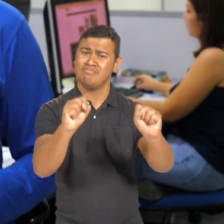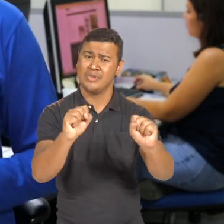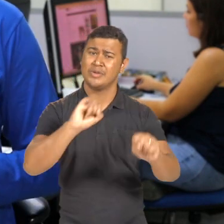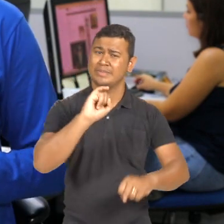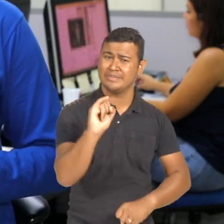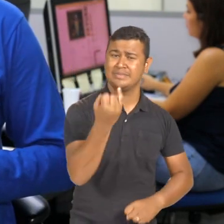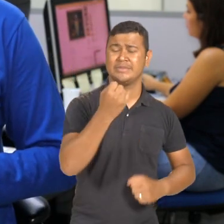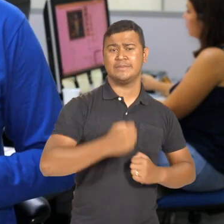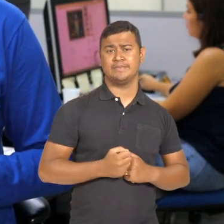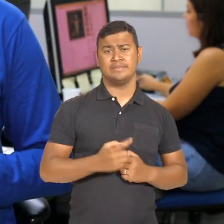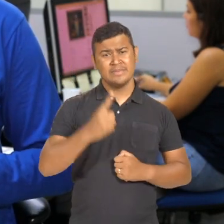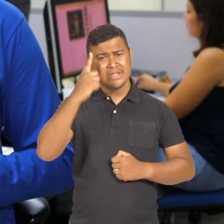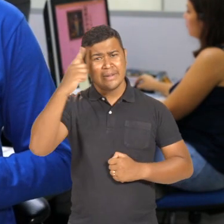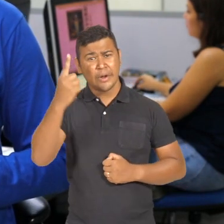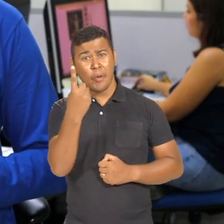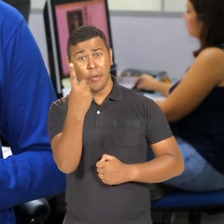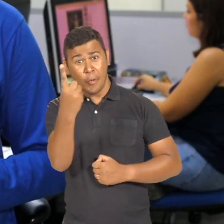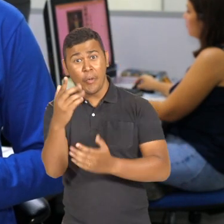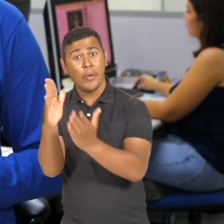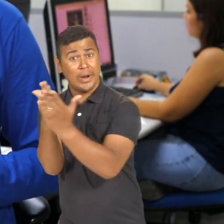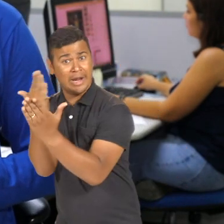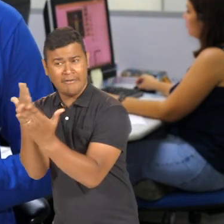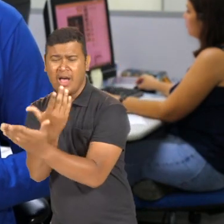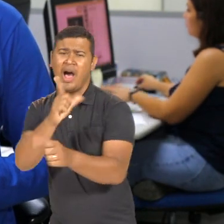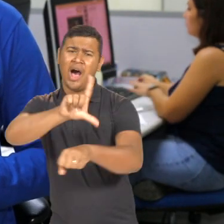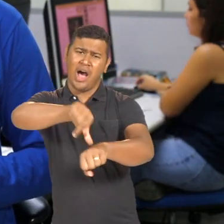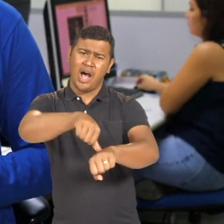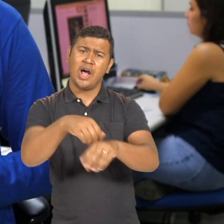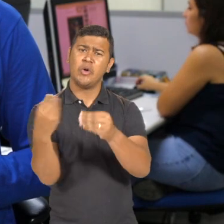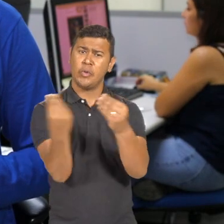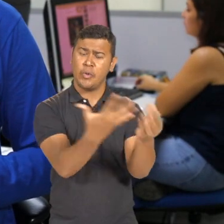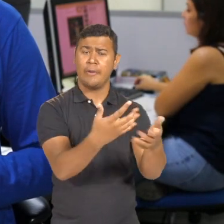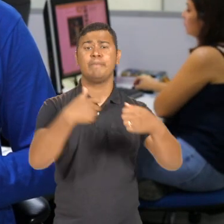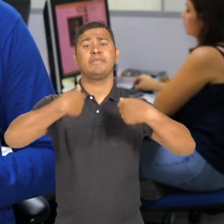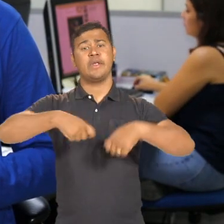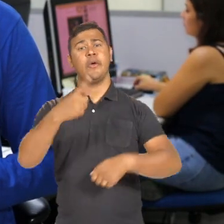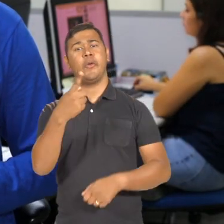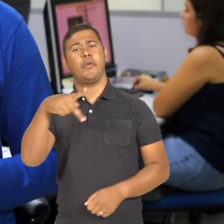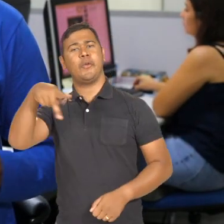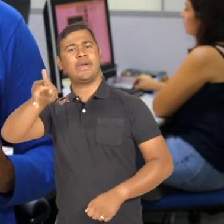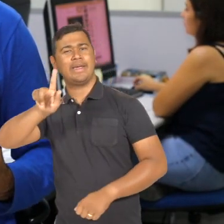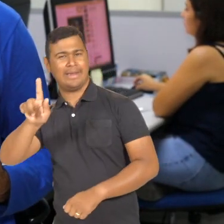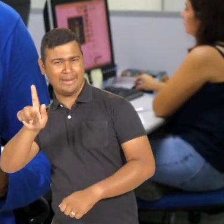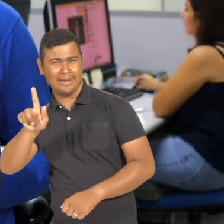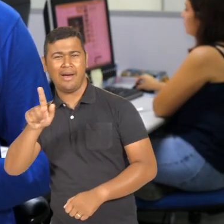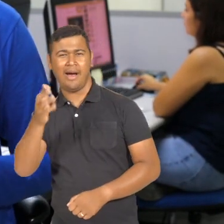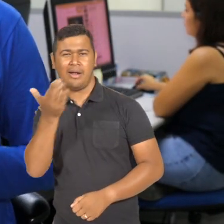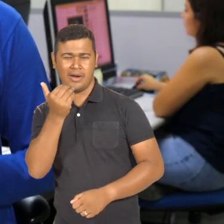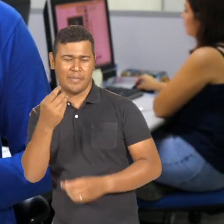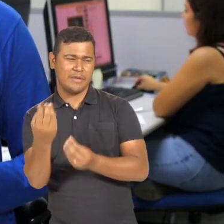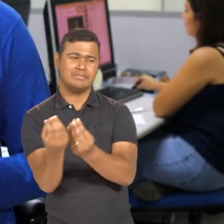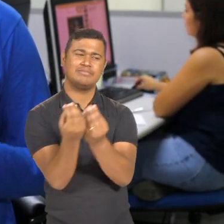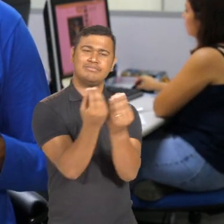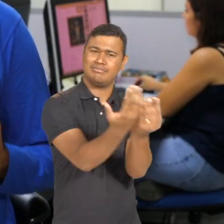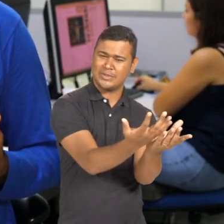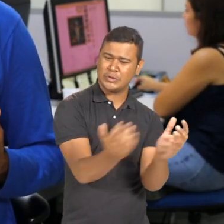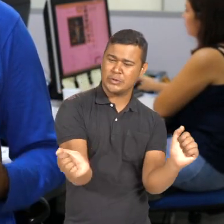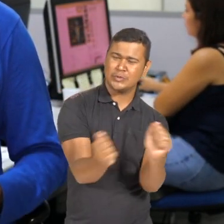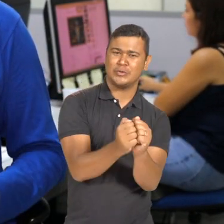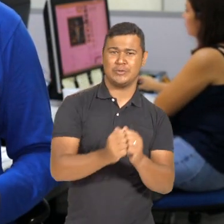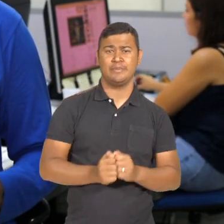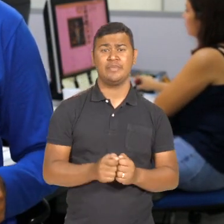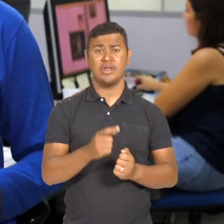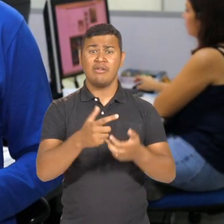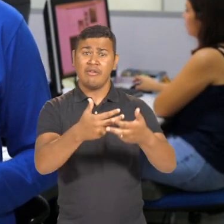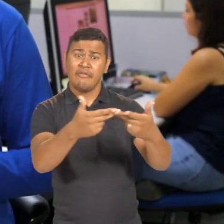lembrar, cada livro em atraso deve ser devolvido com 1 kg de alimento não perecível. As doações vão ser destinadas a